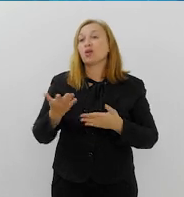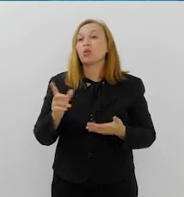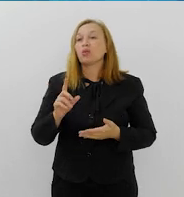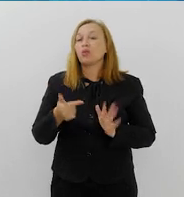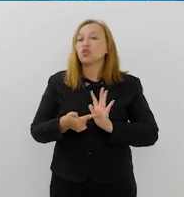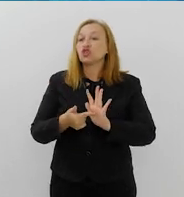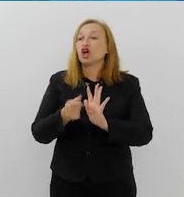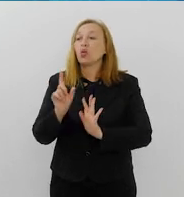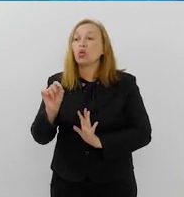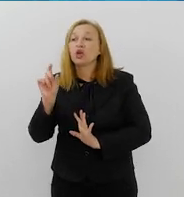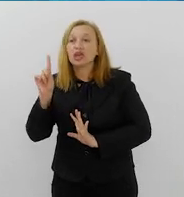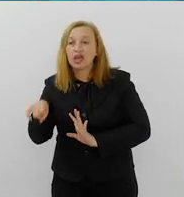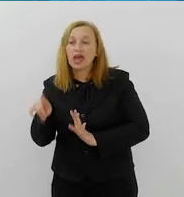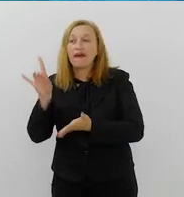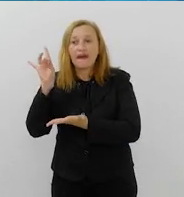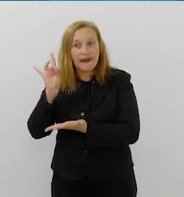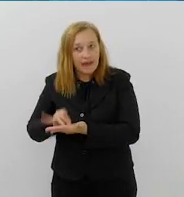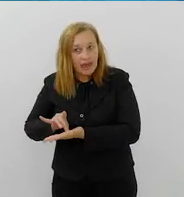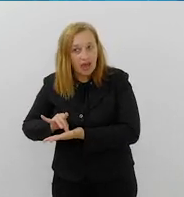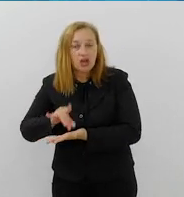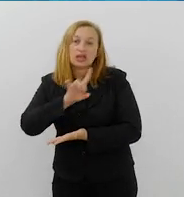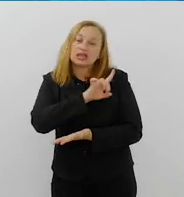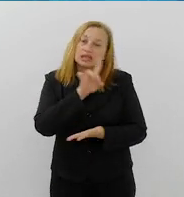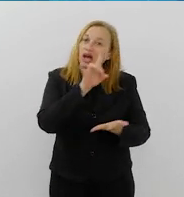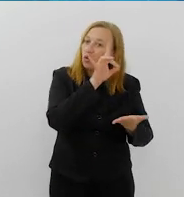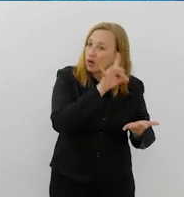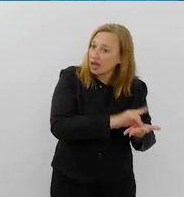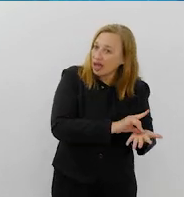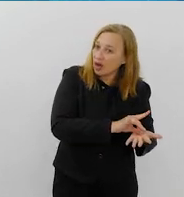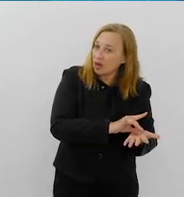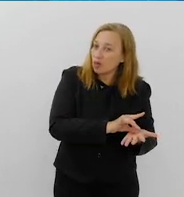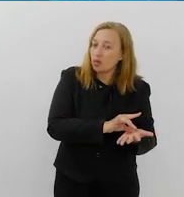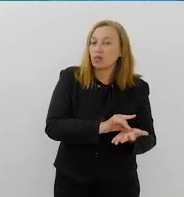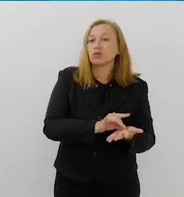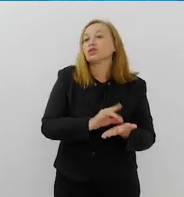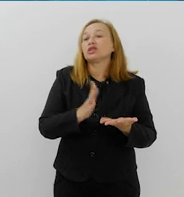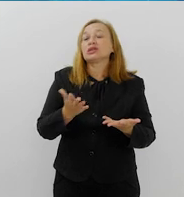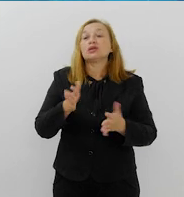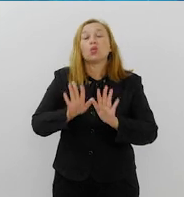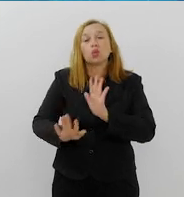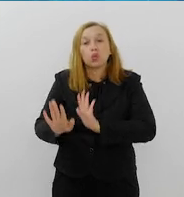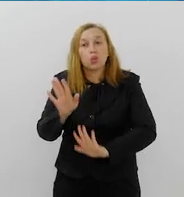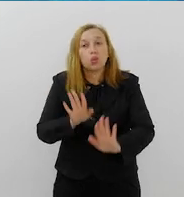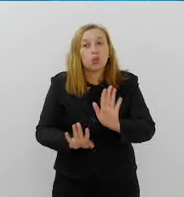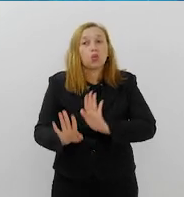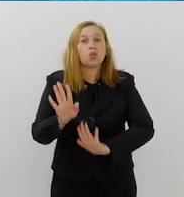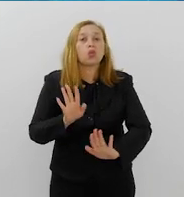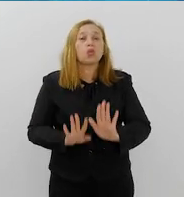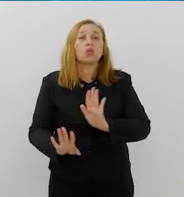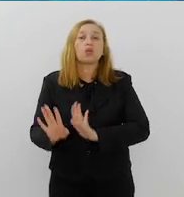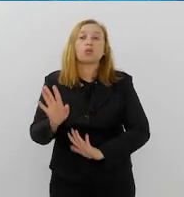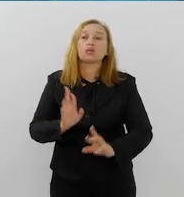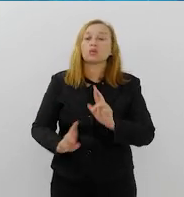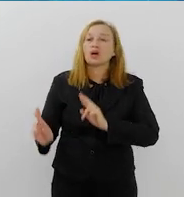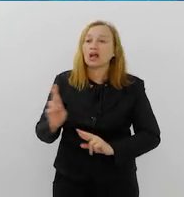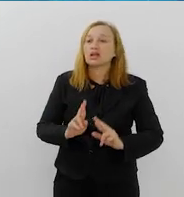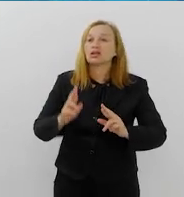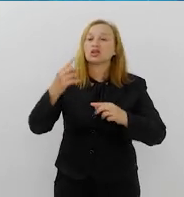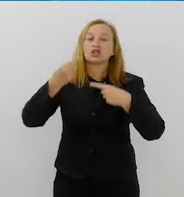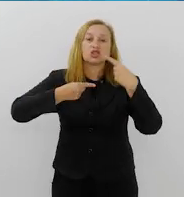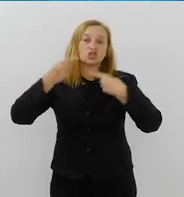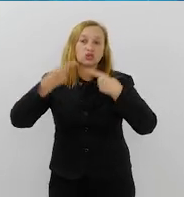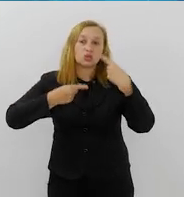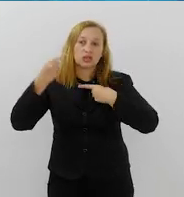essa perspectiva do que é real e não do que é o ideal. Ter cuidados com relações